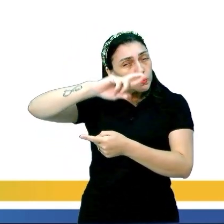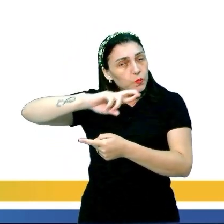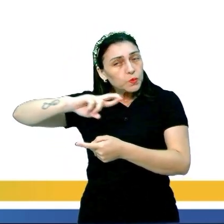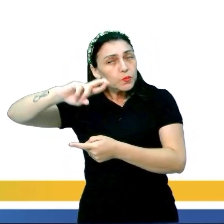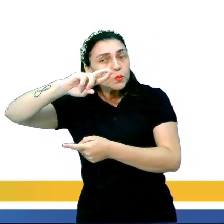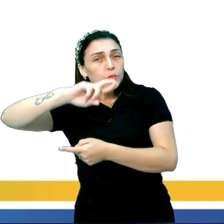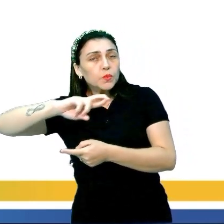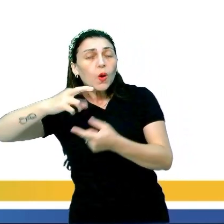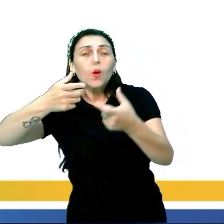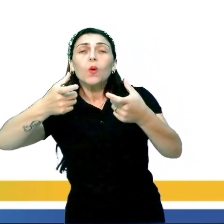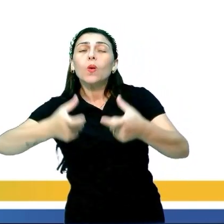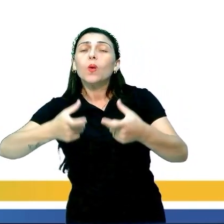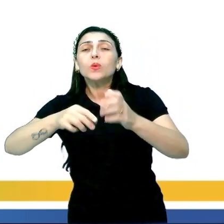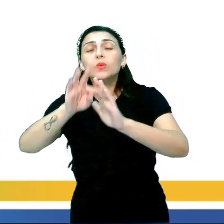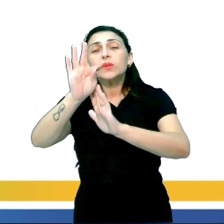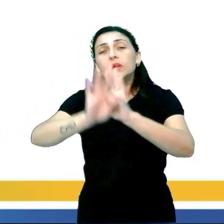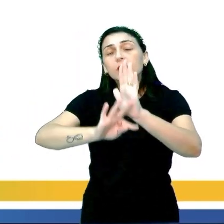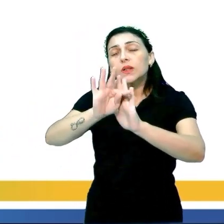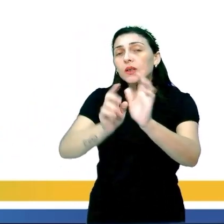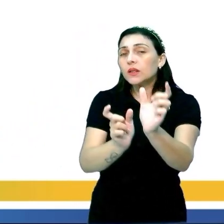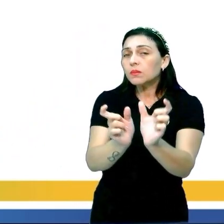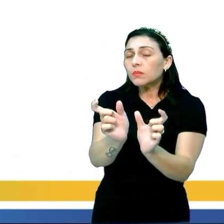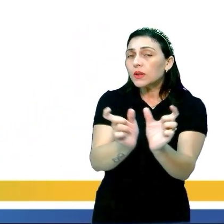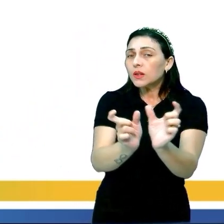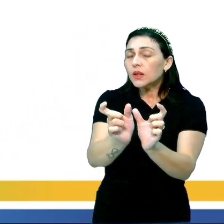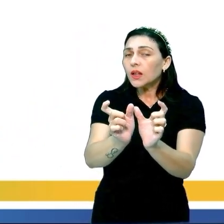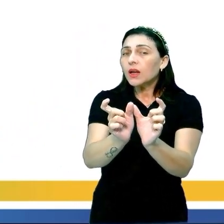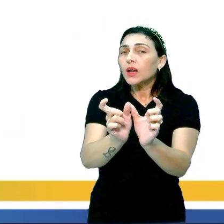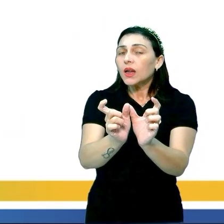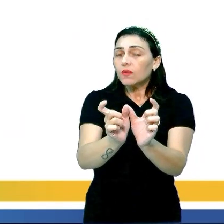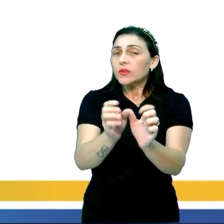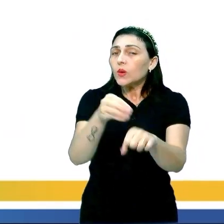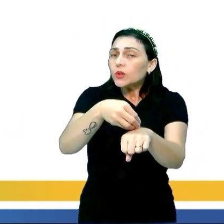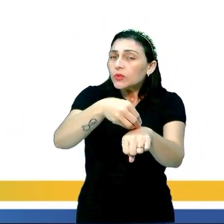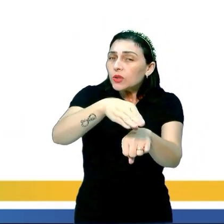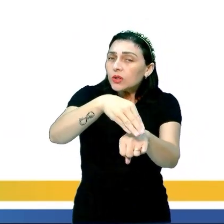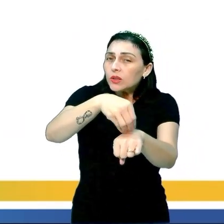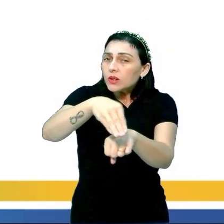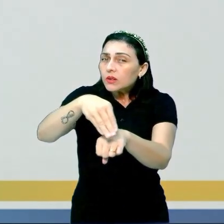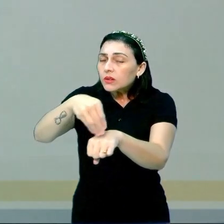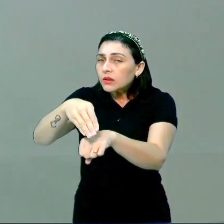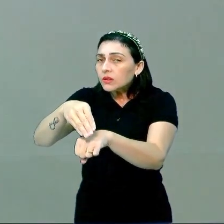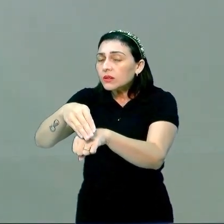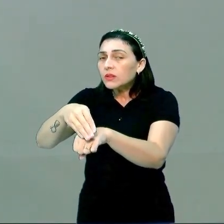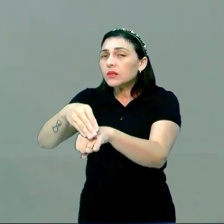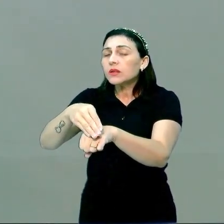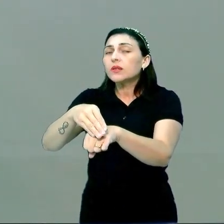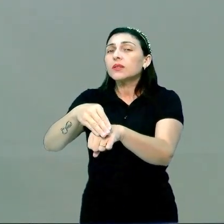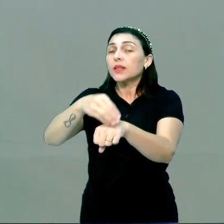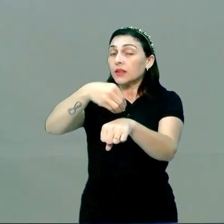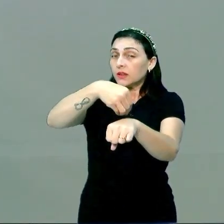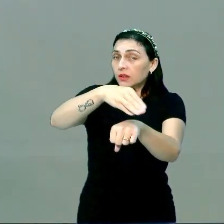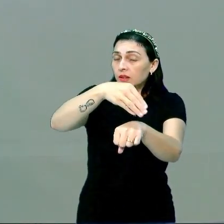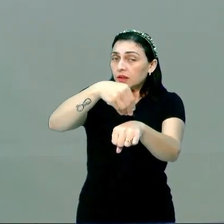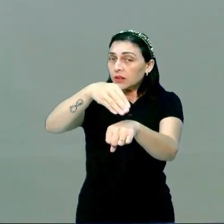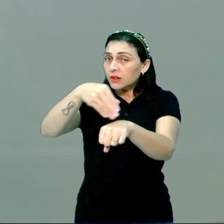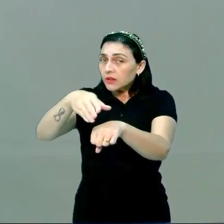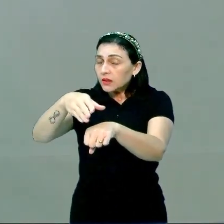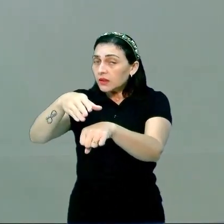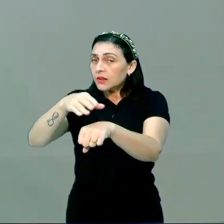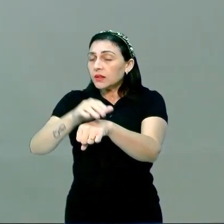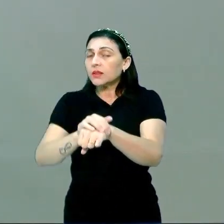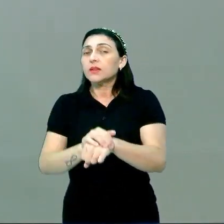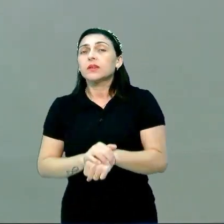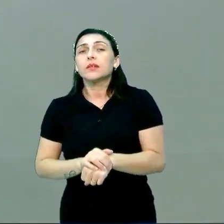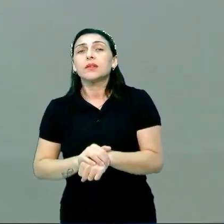né? Onde o texto e as palavras são as pistas, né? E através dessas pistas, né,